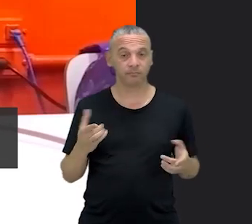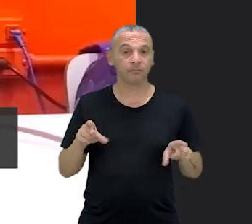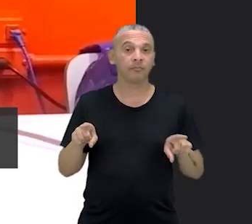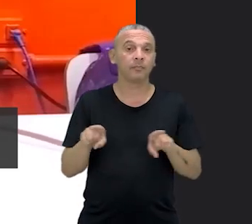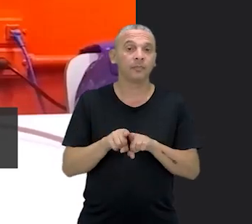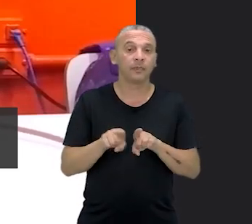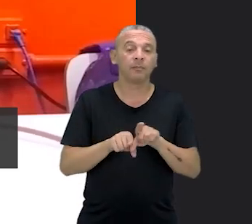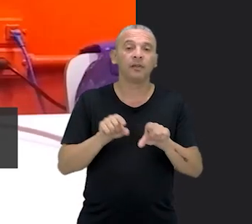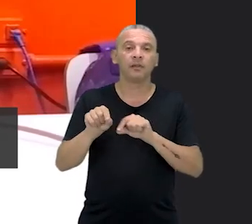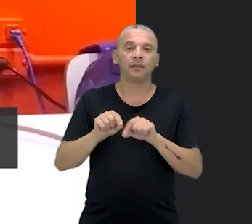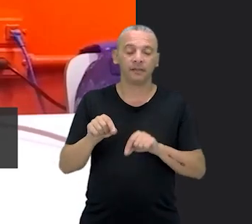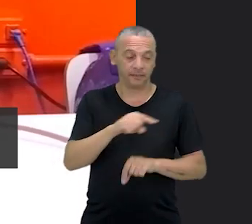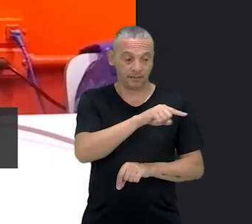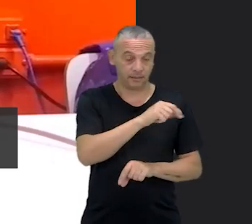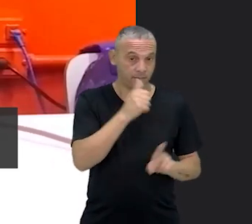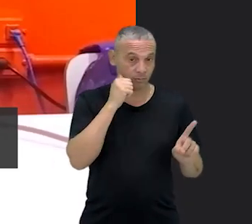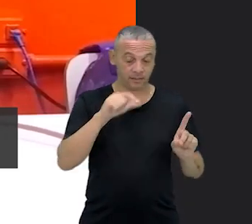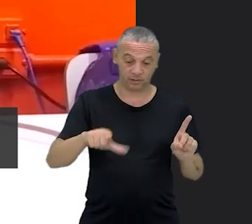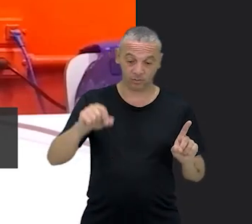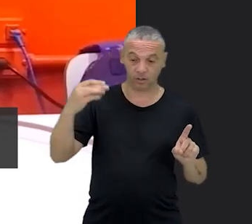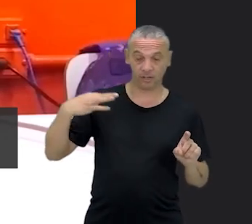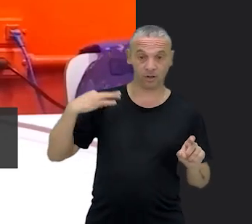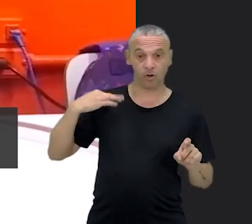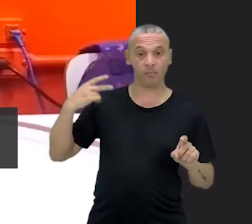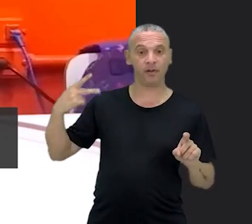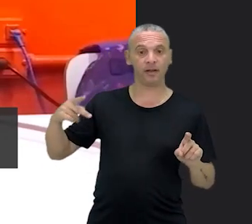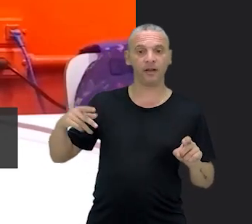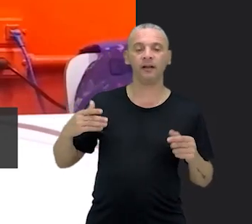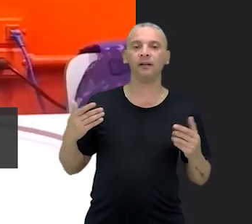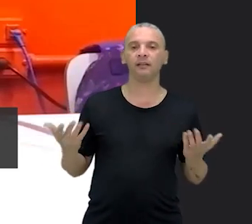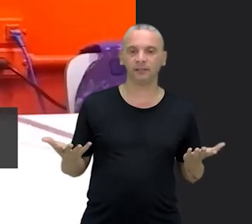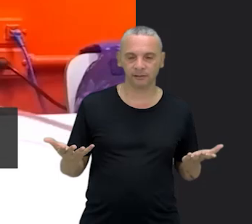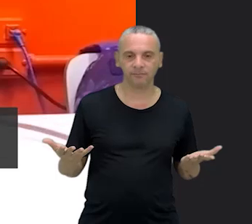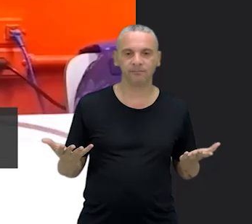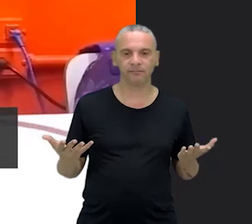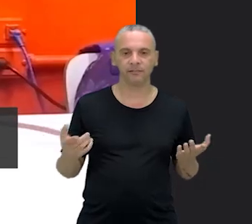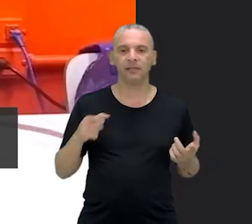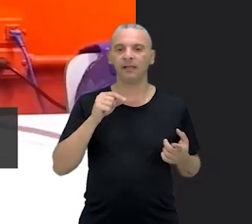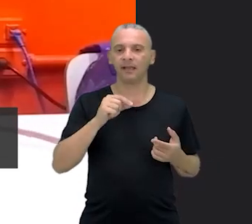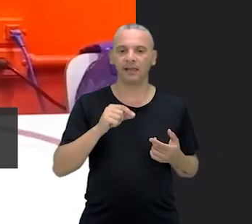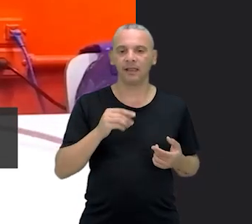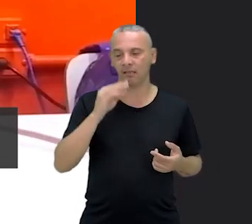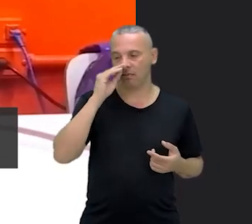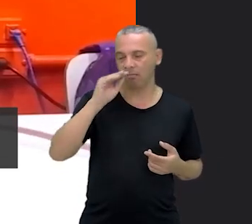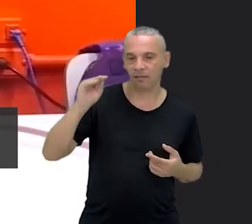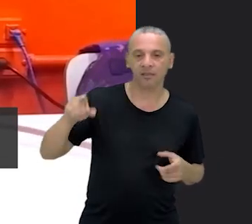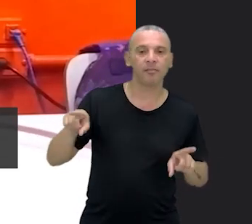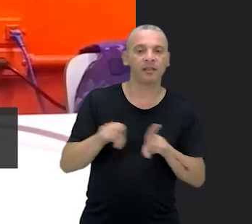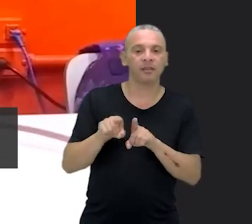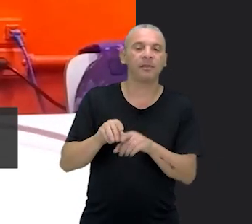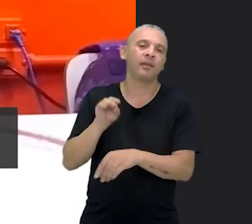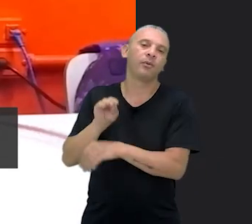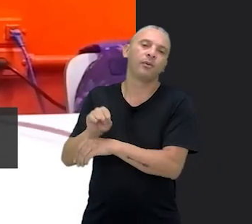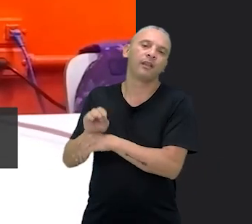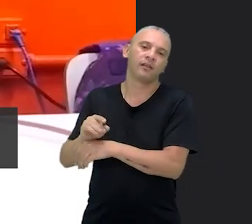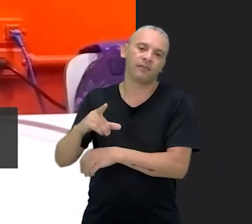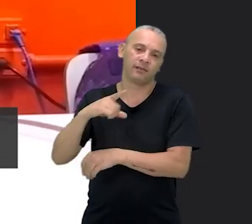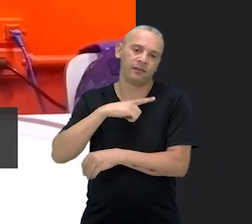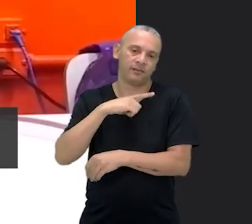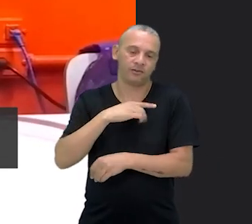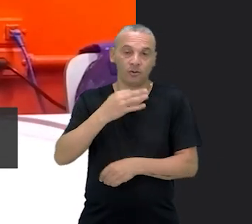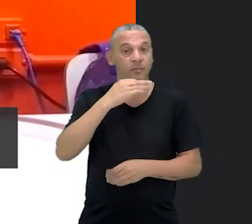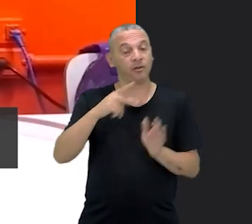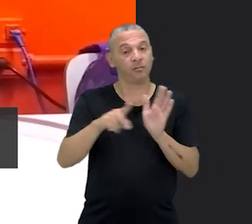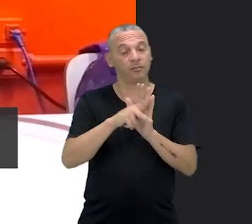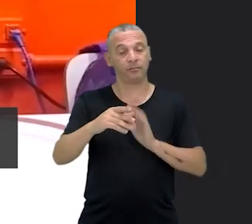nessa, que ela escolheu a roupa dele, teve também um pouquinho de amor. Ela desprezava, mas ela também cuidava. Essa é a minha